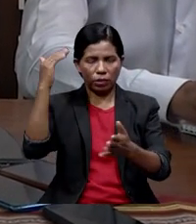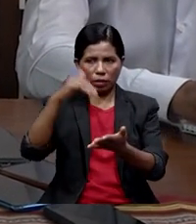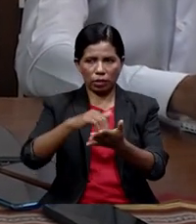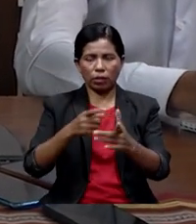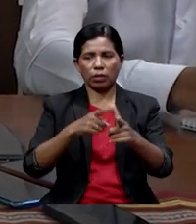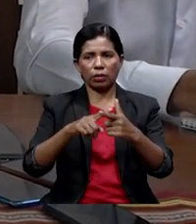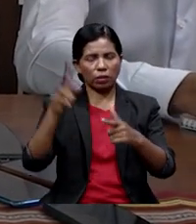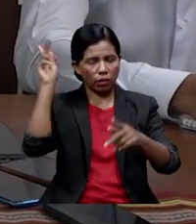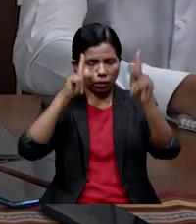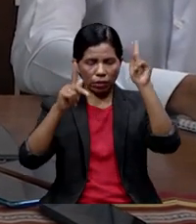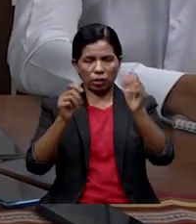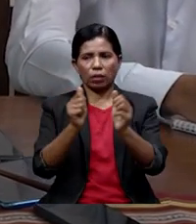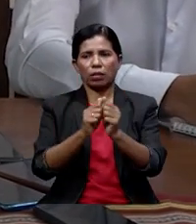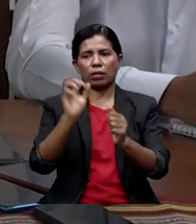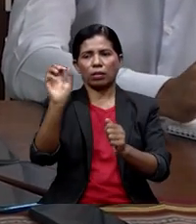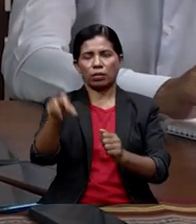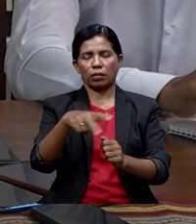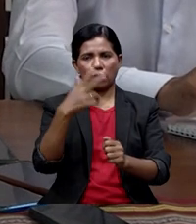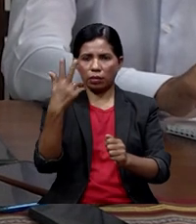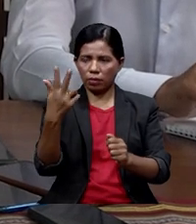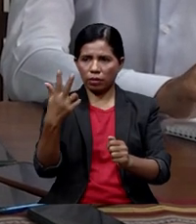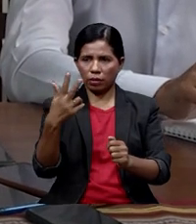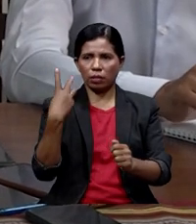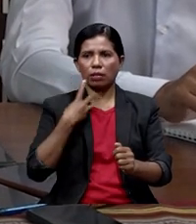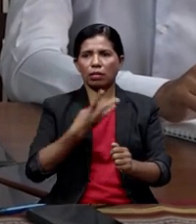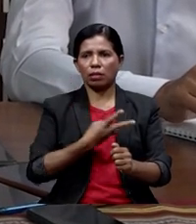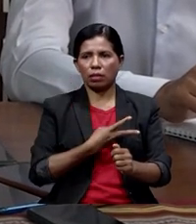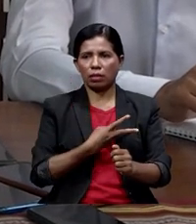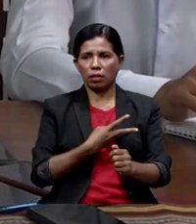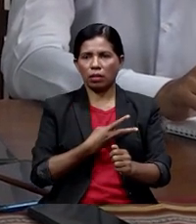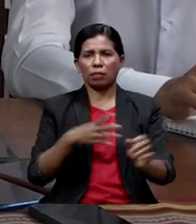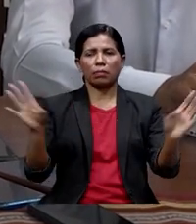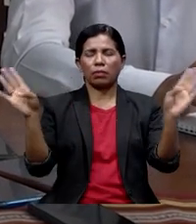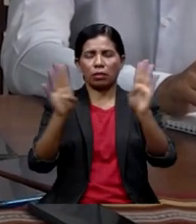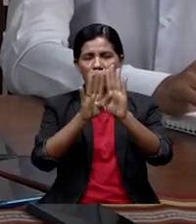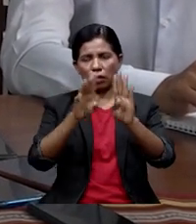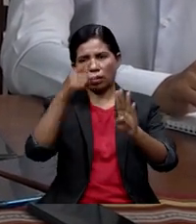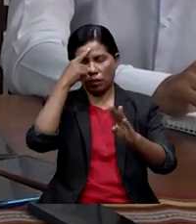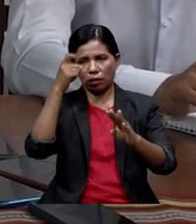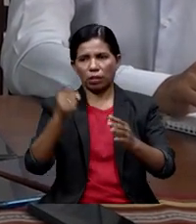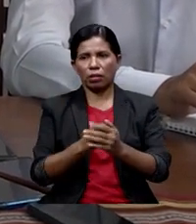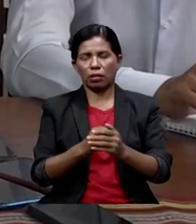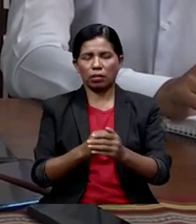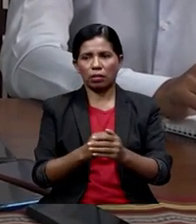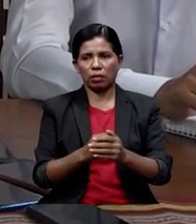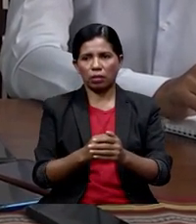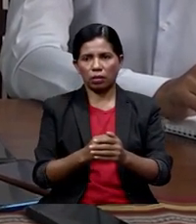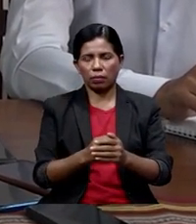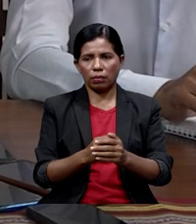Depois ia caso sanulo recintolo, a mim taca também razão